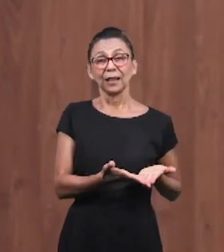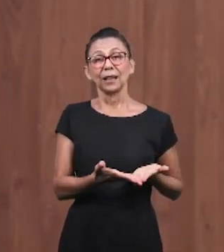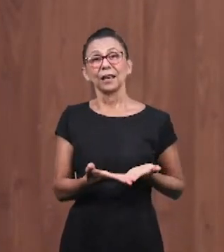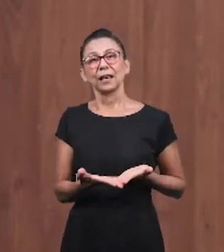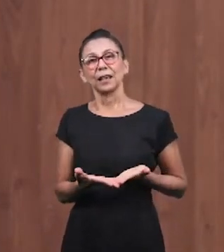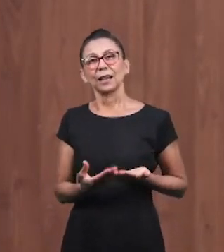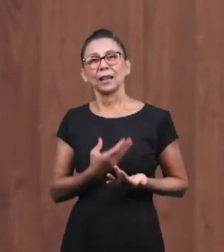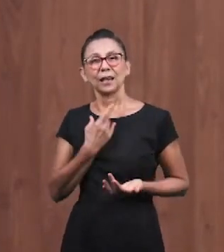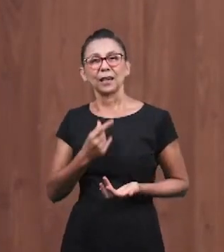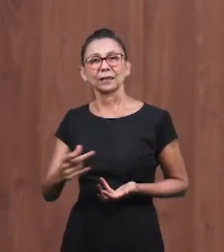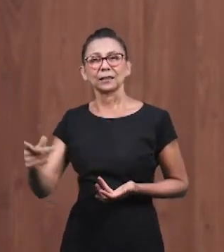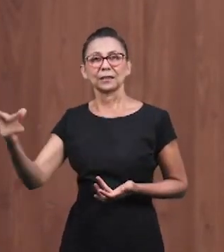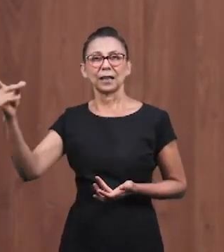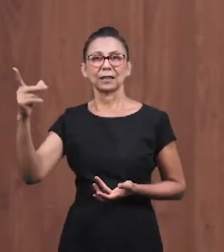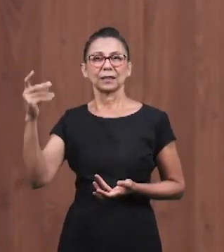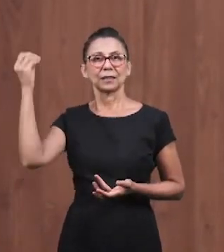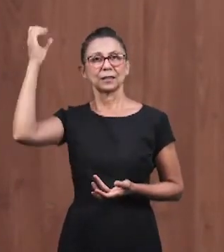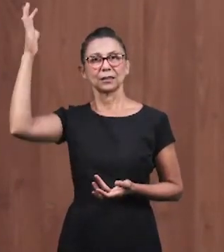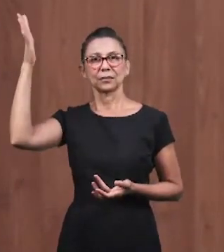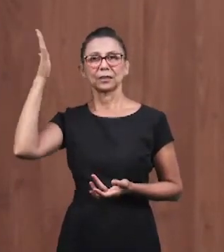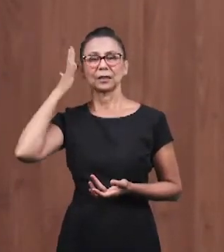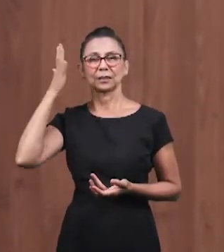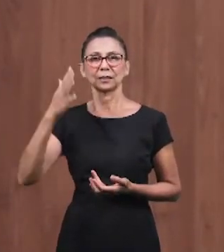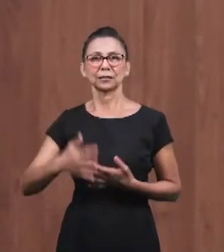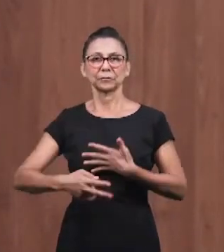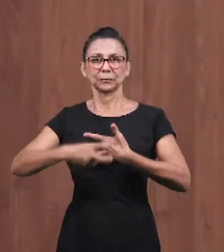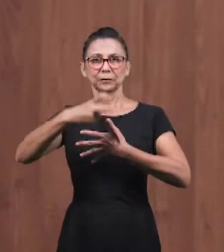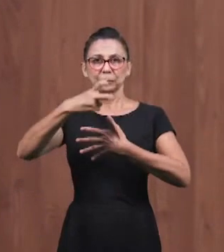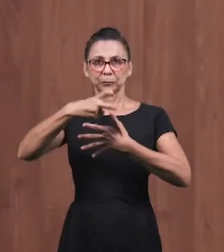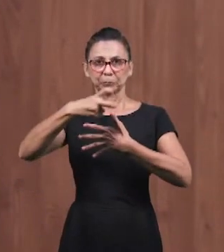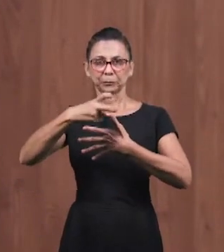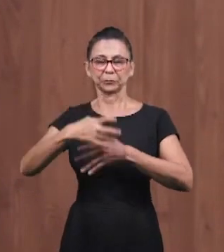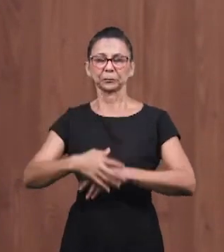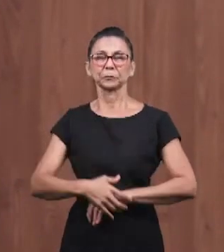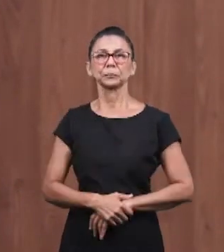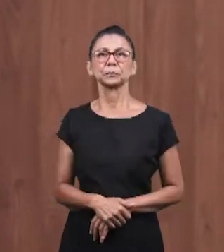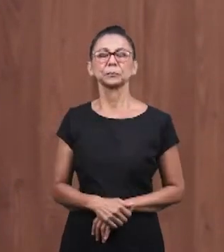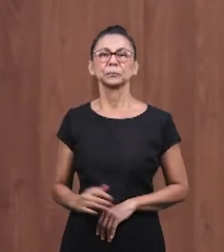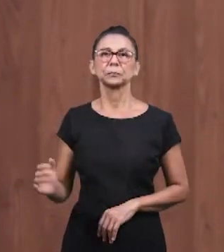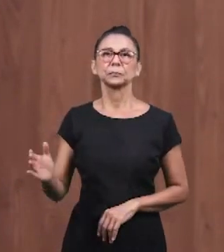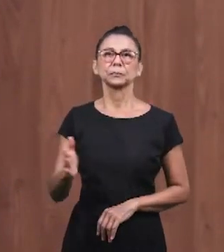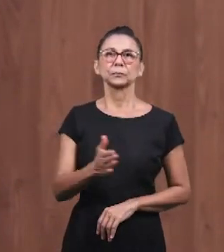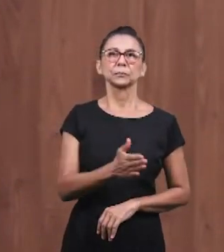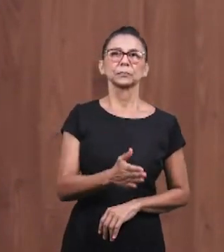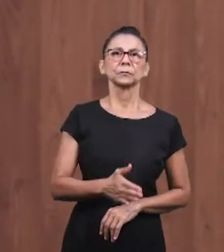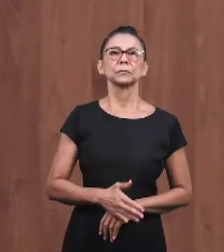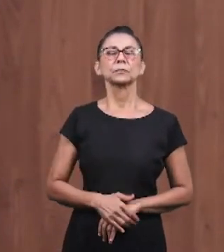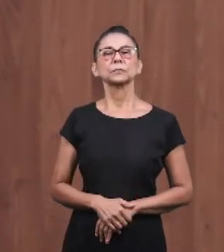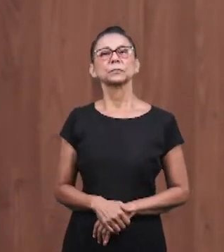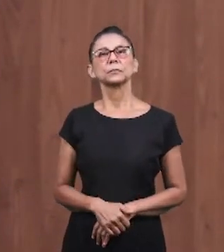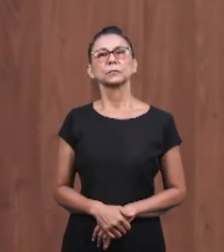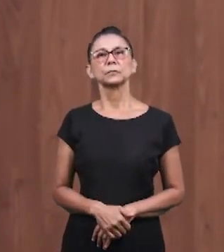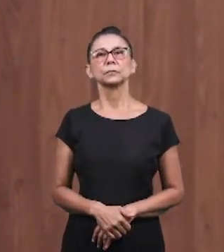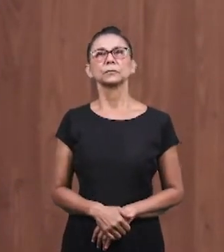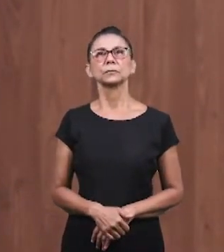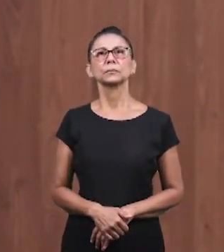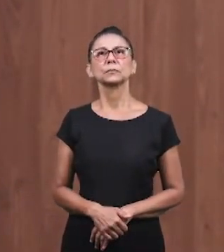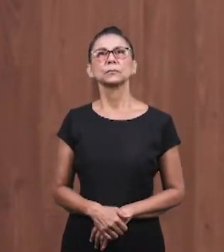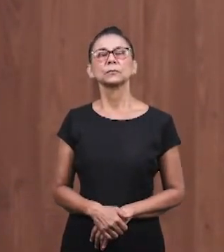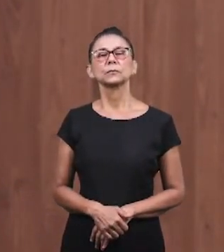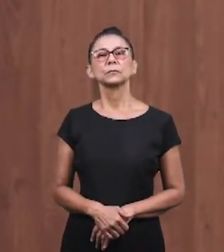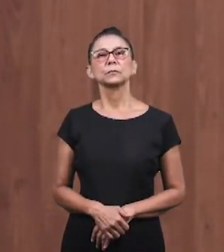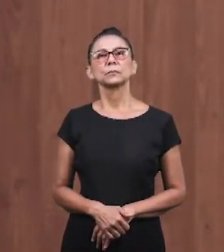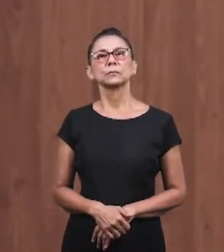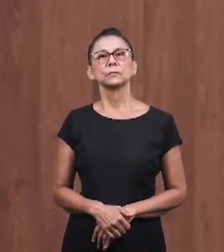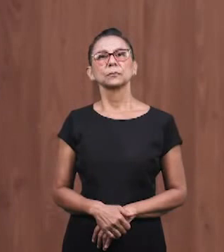bem colocado pela nossa irmã nessa resposta. Agora sim, vamos passar então para a nossa última parte. E a nossa última parte é